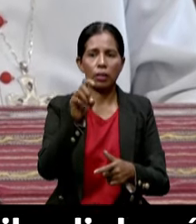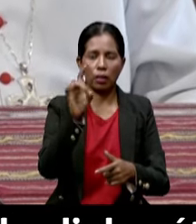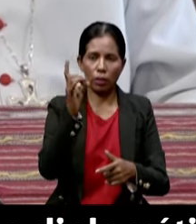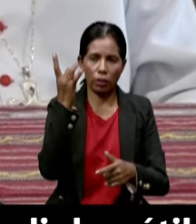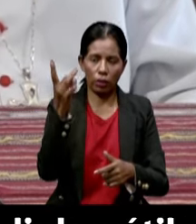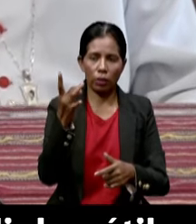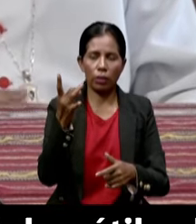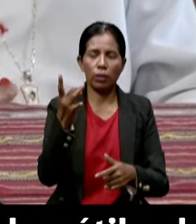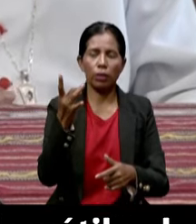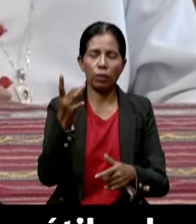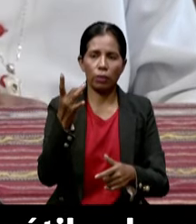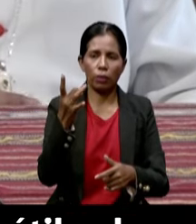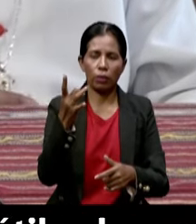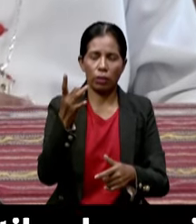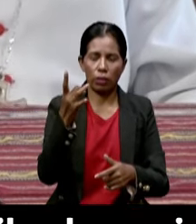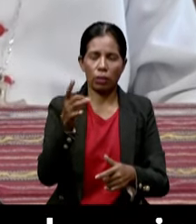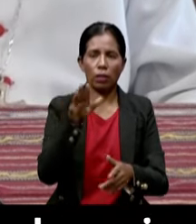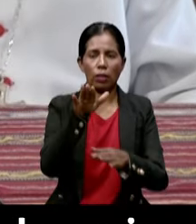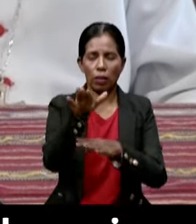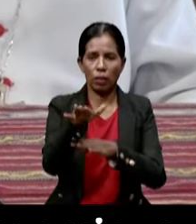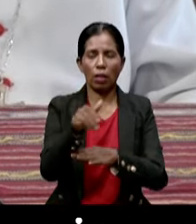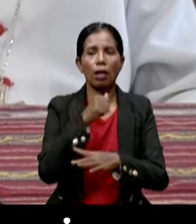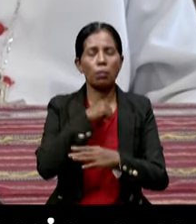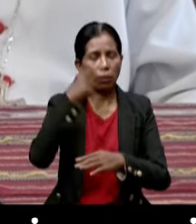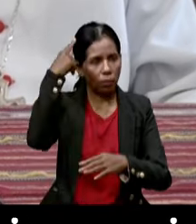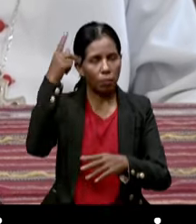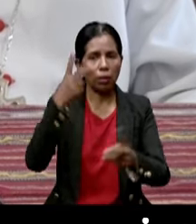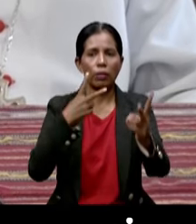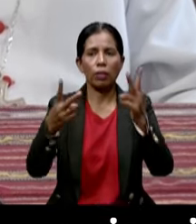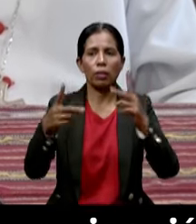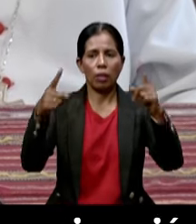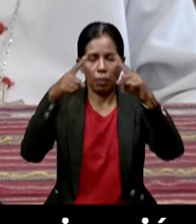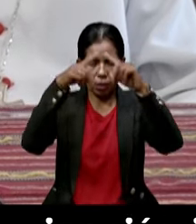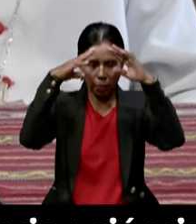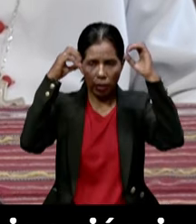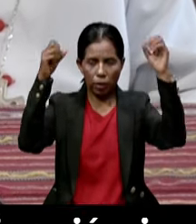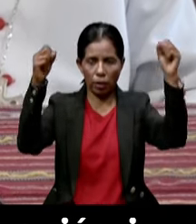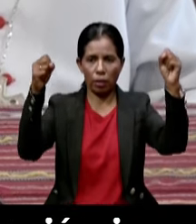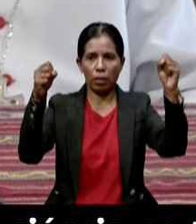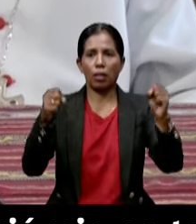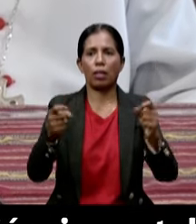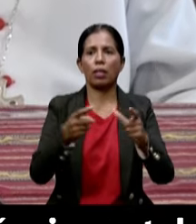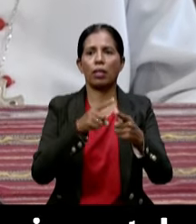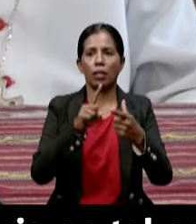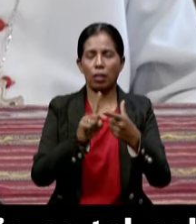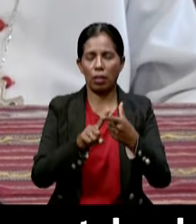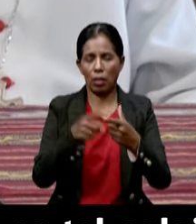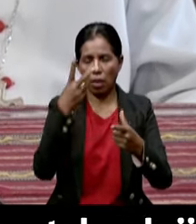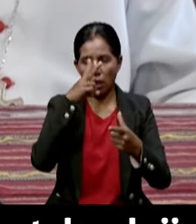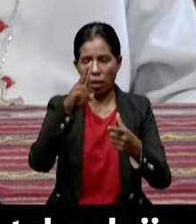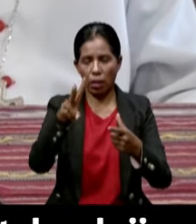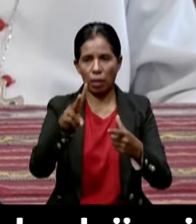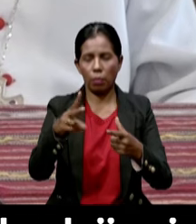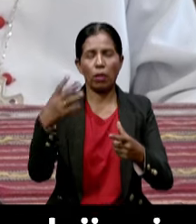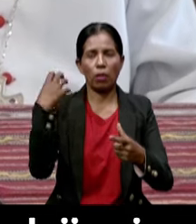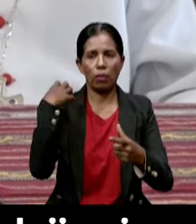da tarde, o Papa fará visita de cortesia ao Presidente da República, no Palácio Nicolau